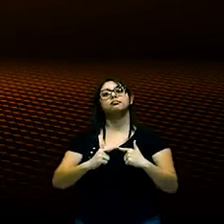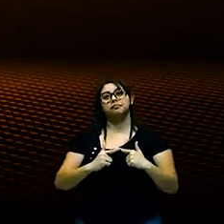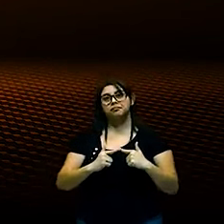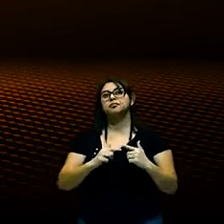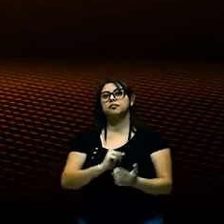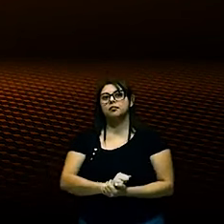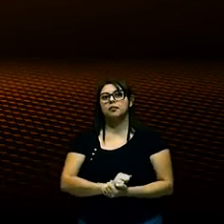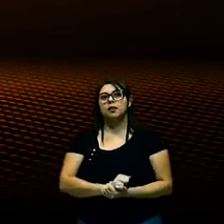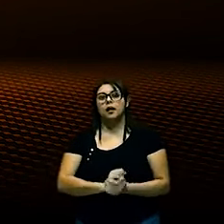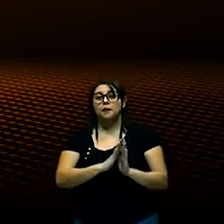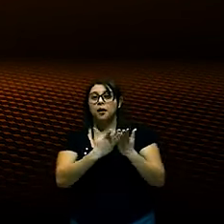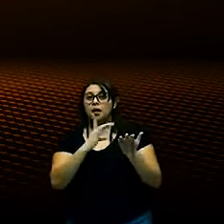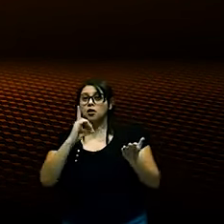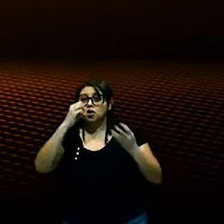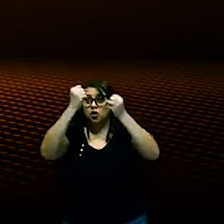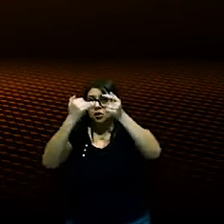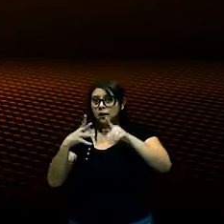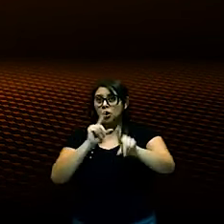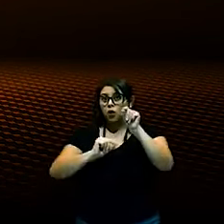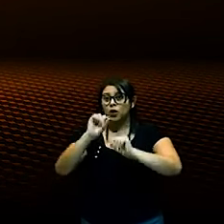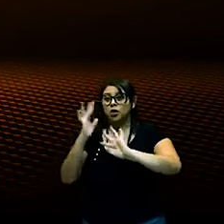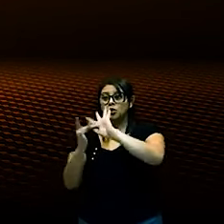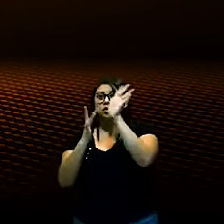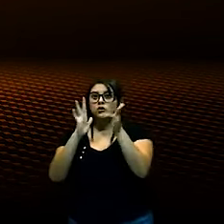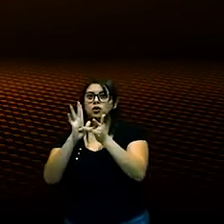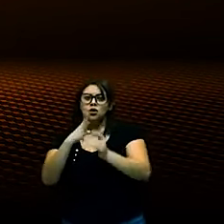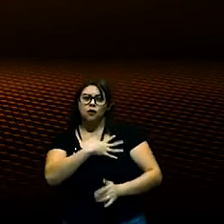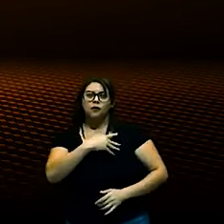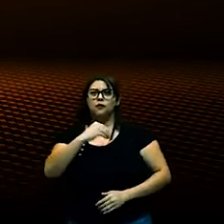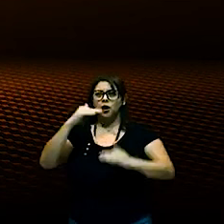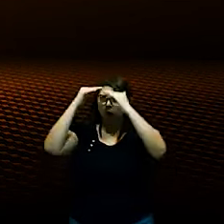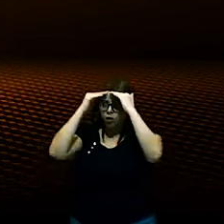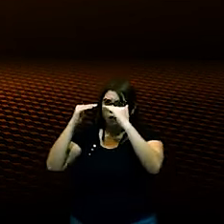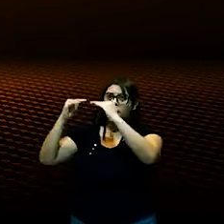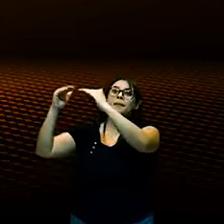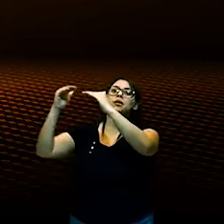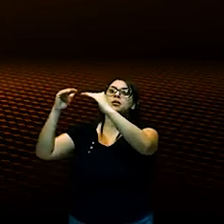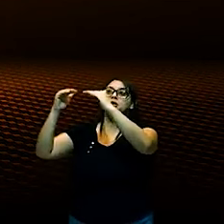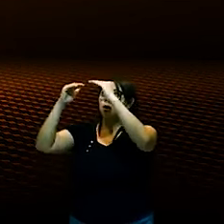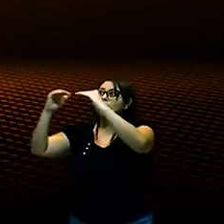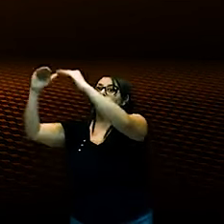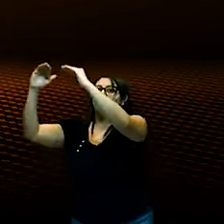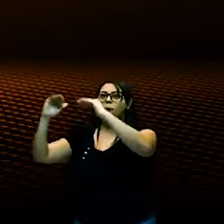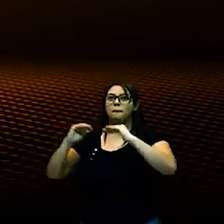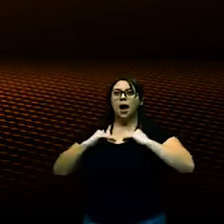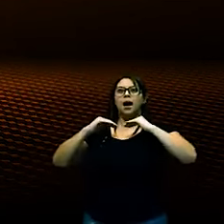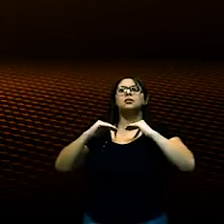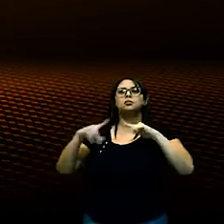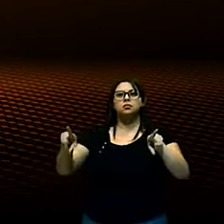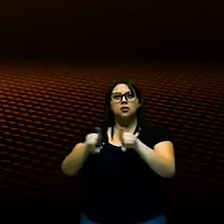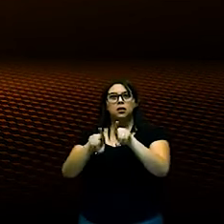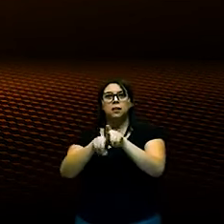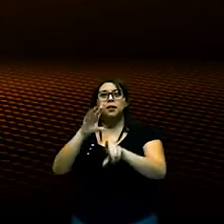que Cristo foi o Filho obediente, e a obediência de Cristo foi creditada na nossa conta. Deus pegou